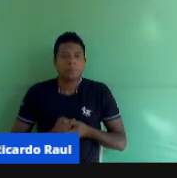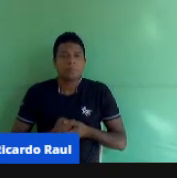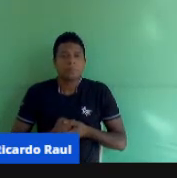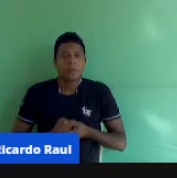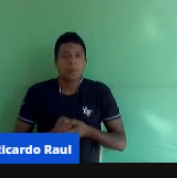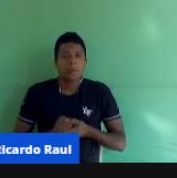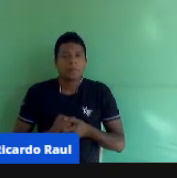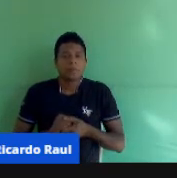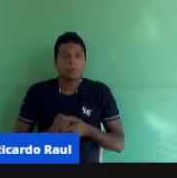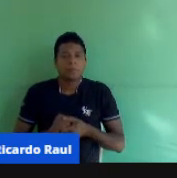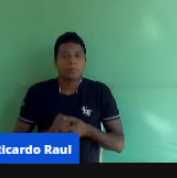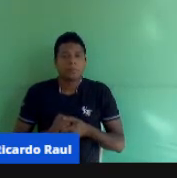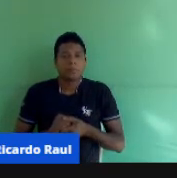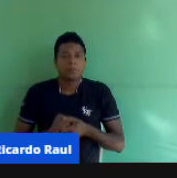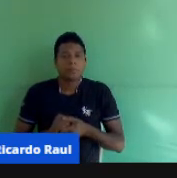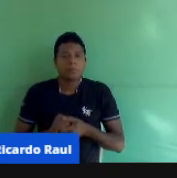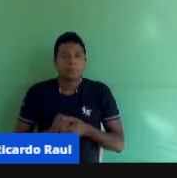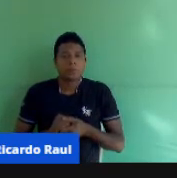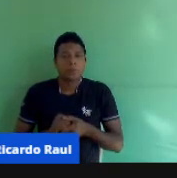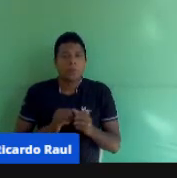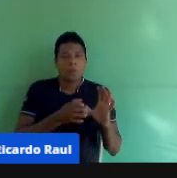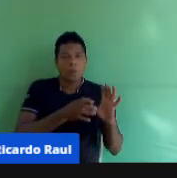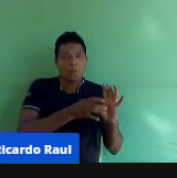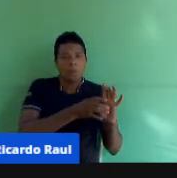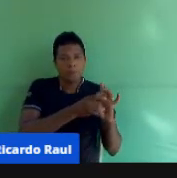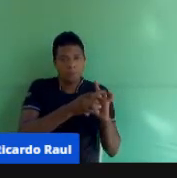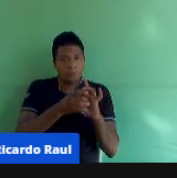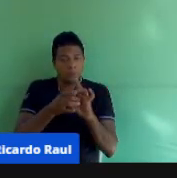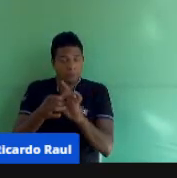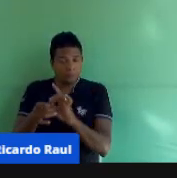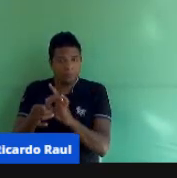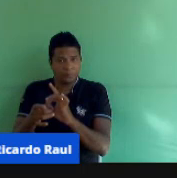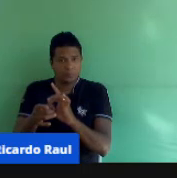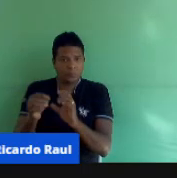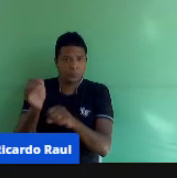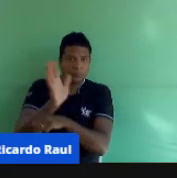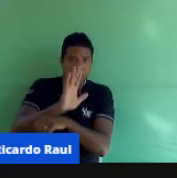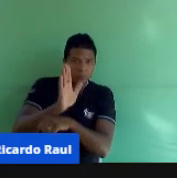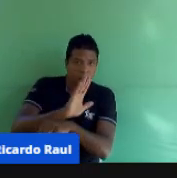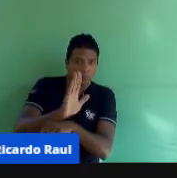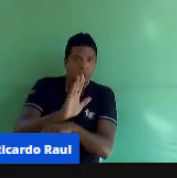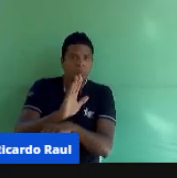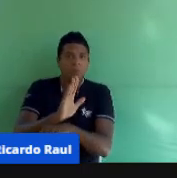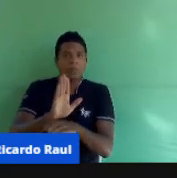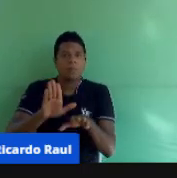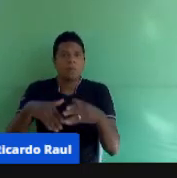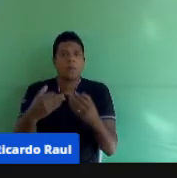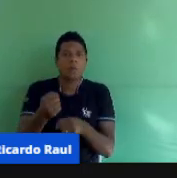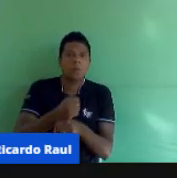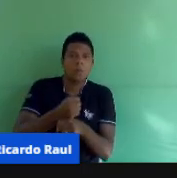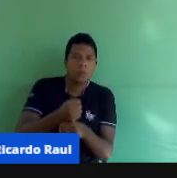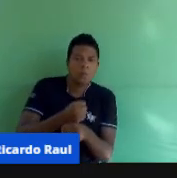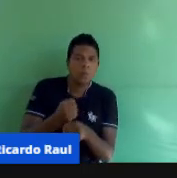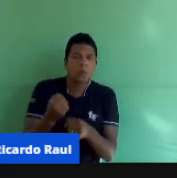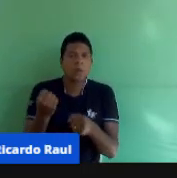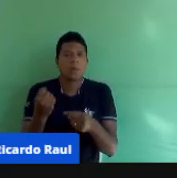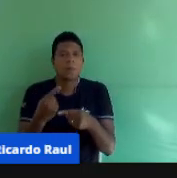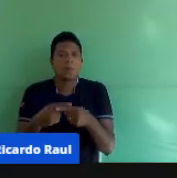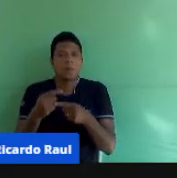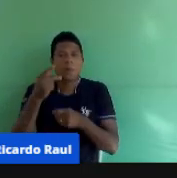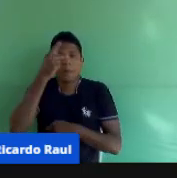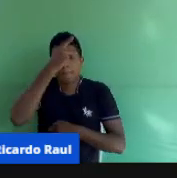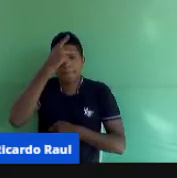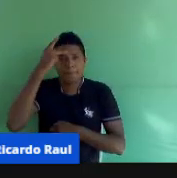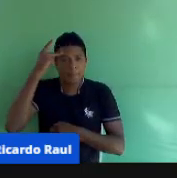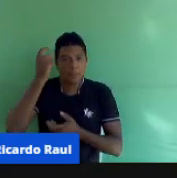em consideração o contexto daquele filme. Então, o ano que ele foi produzido, por quem ele foi